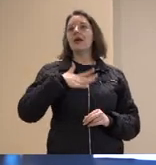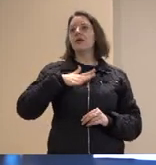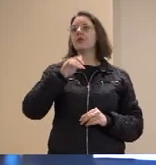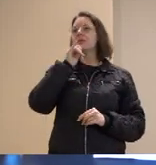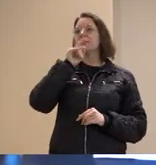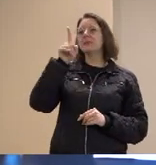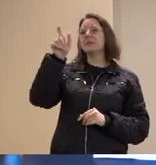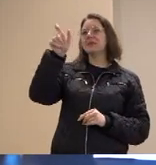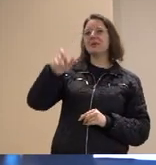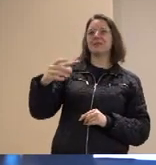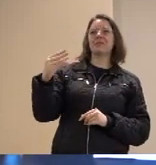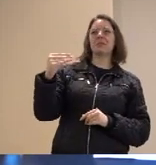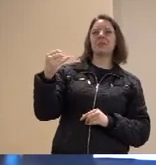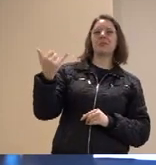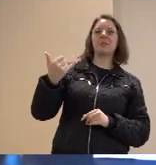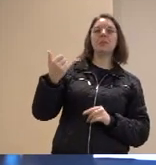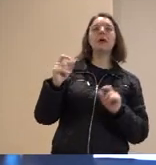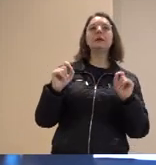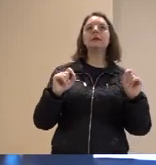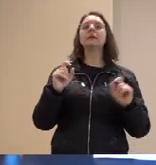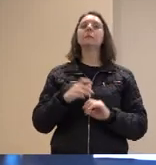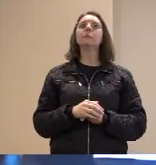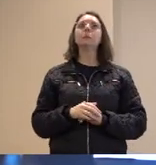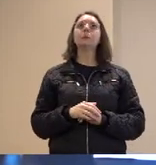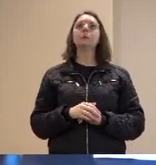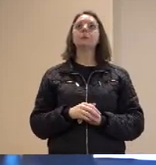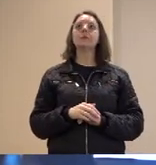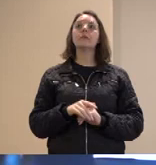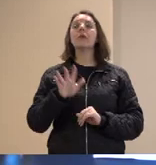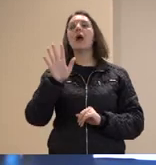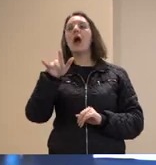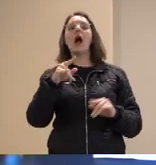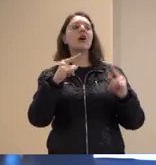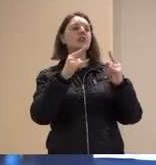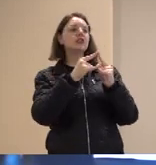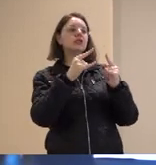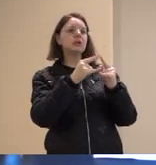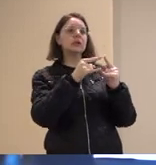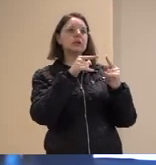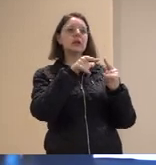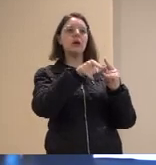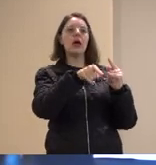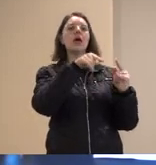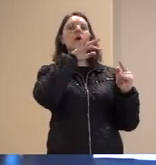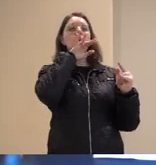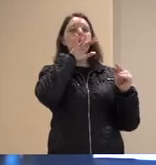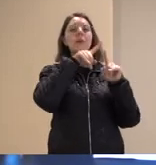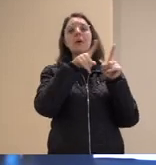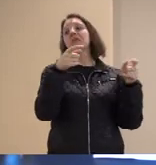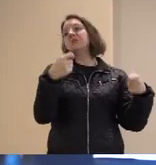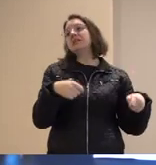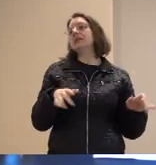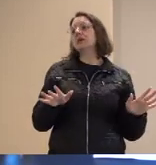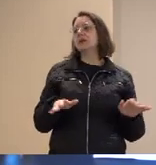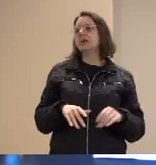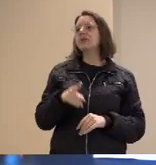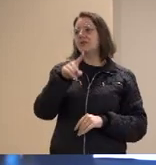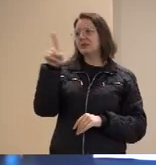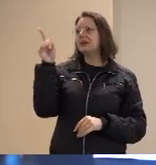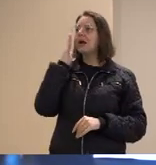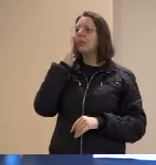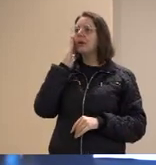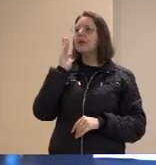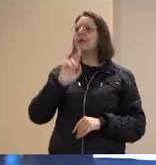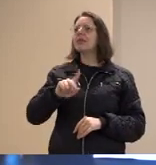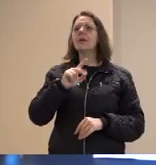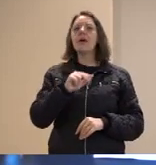quando alguém fala a instituição é o mal necessário. Alguém já escutou isso? Já escutaram, né? Não é um